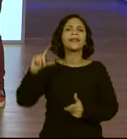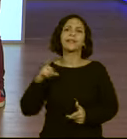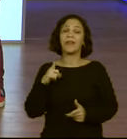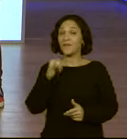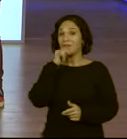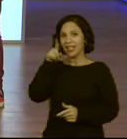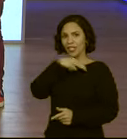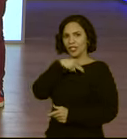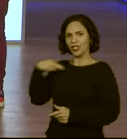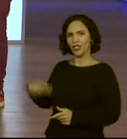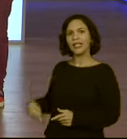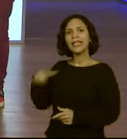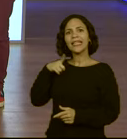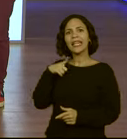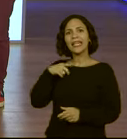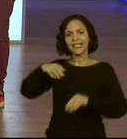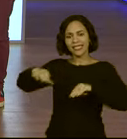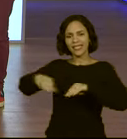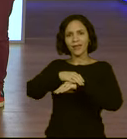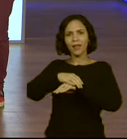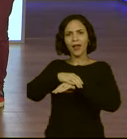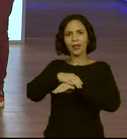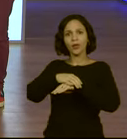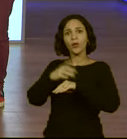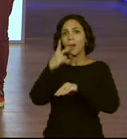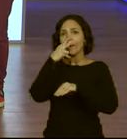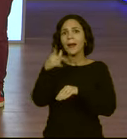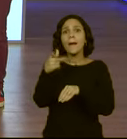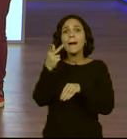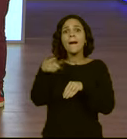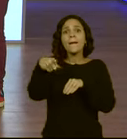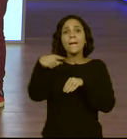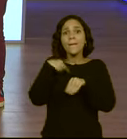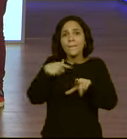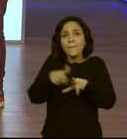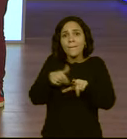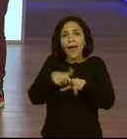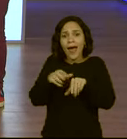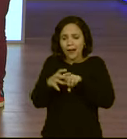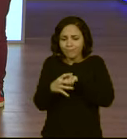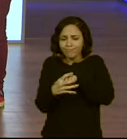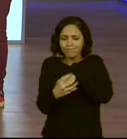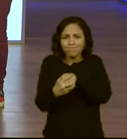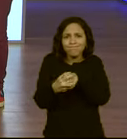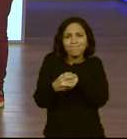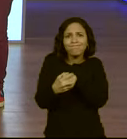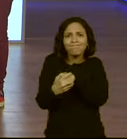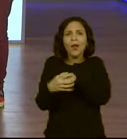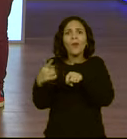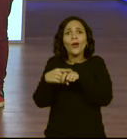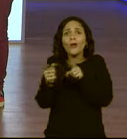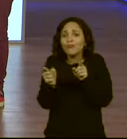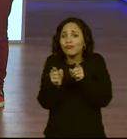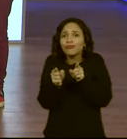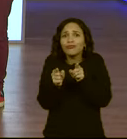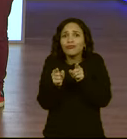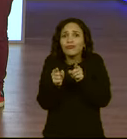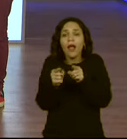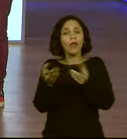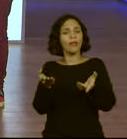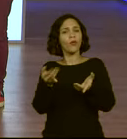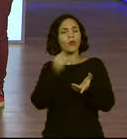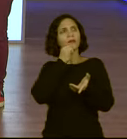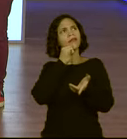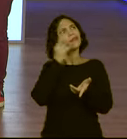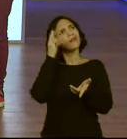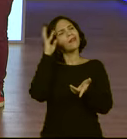né isso Na China tem aqueles sapatinhos que eles acabam deformando os pés de das mulheres porque ele é pequeno né